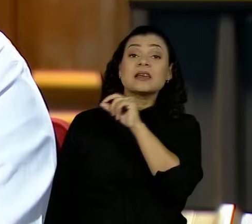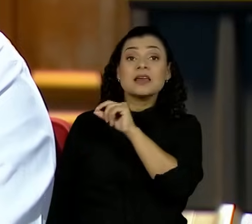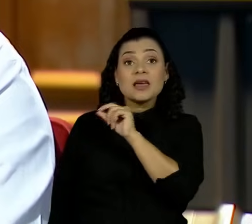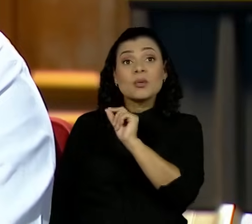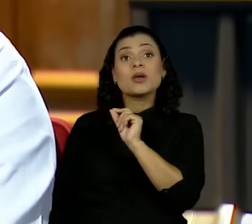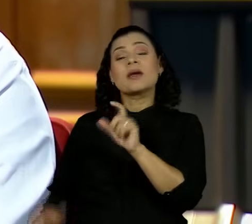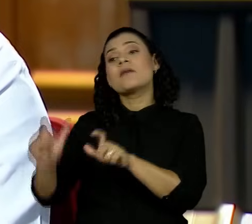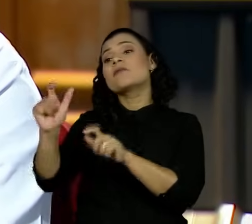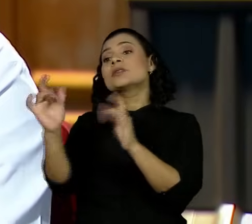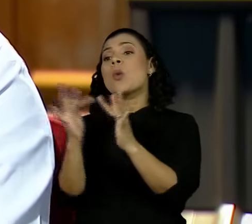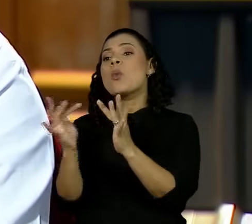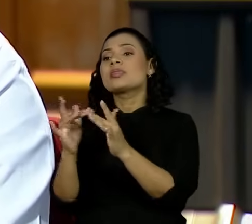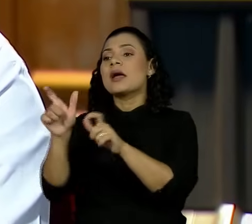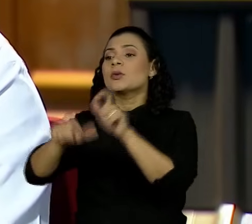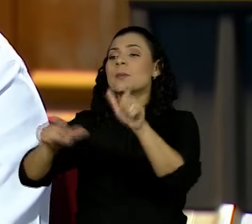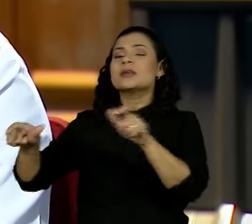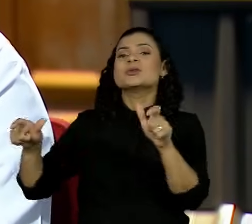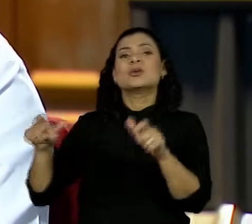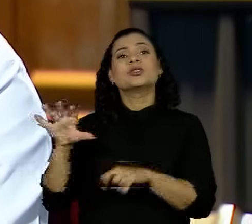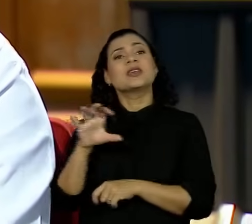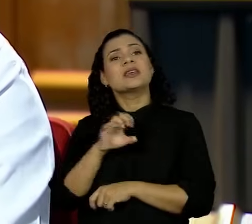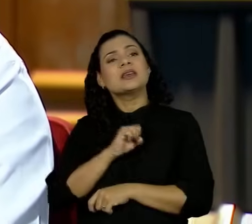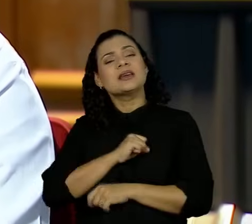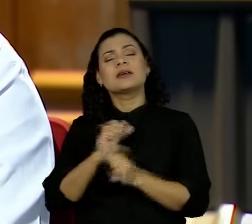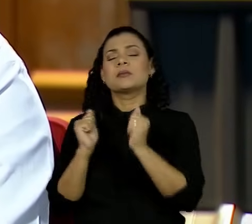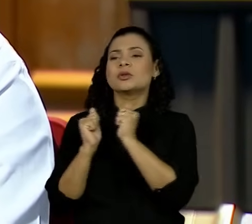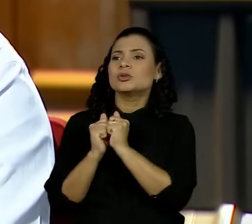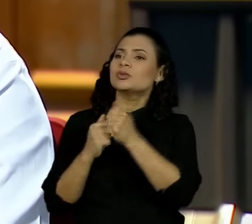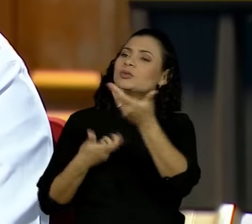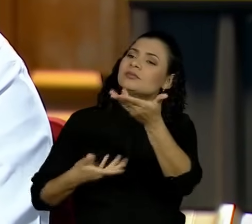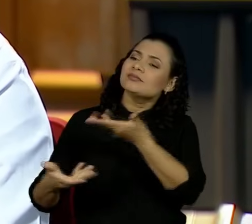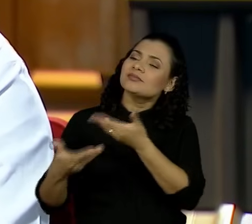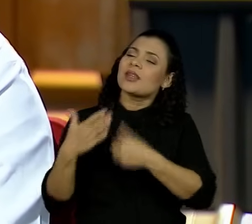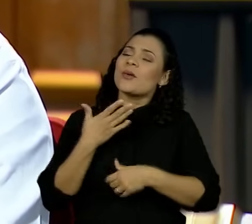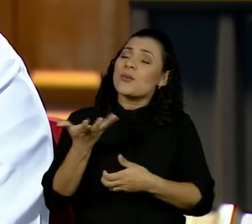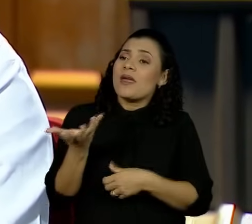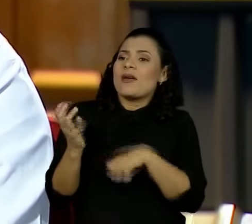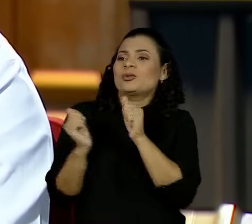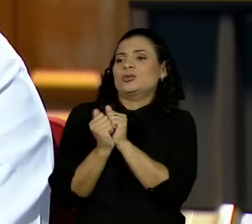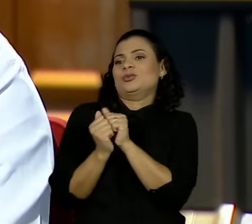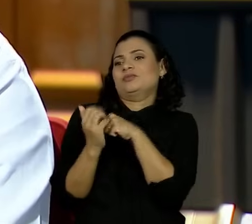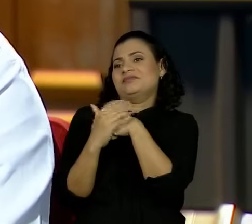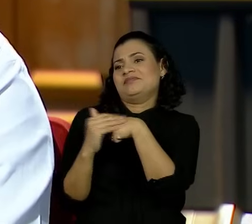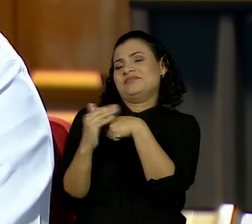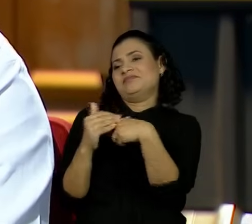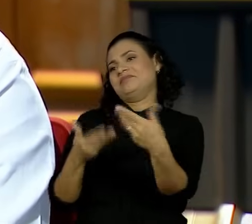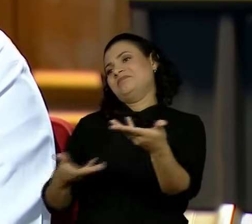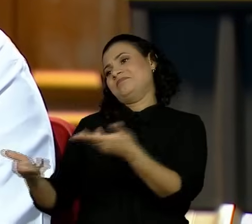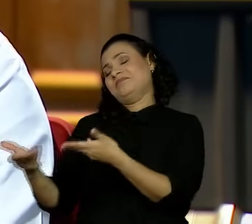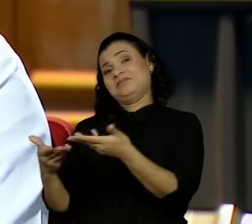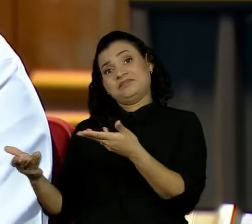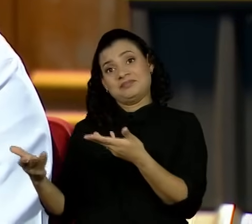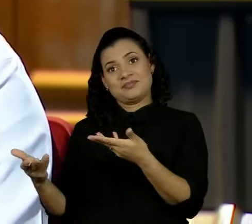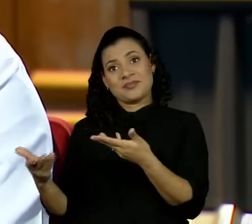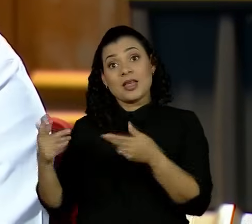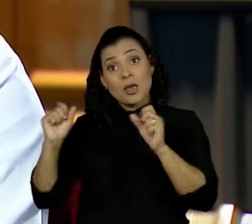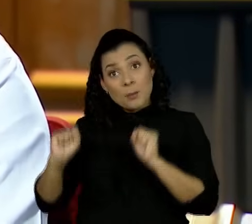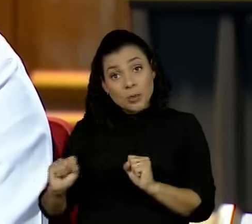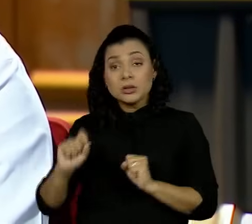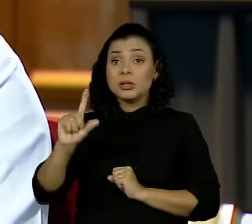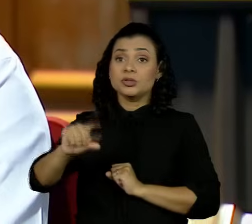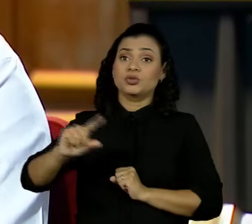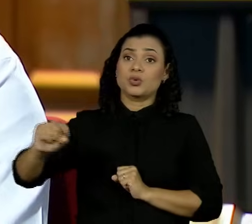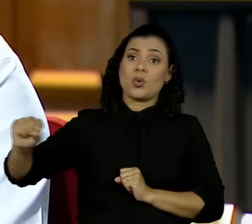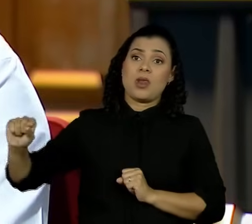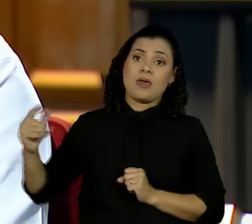de pessoas que você gostaria de estar com elas, né? É você poder fazer escolhas